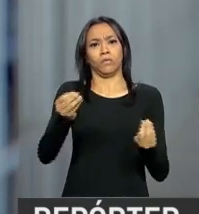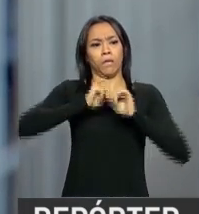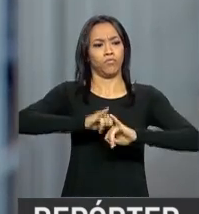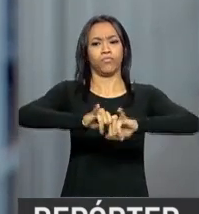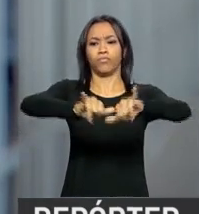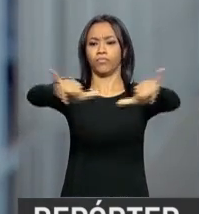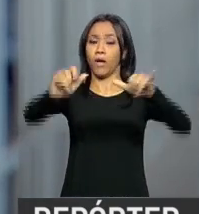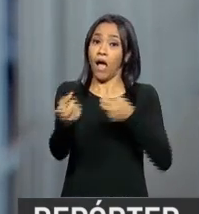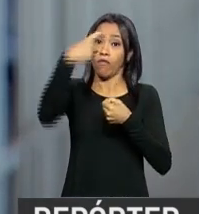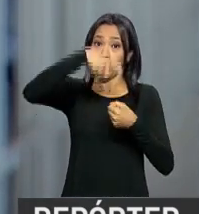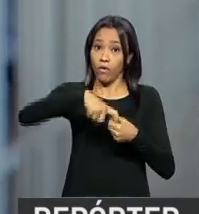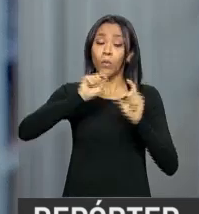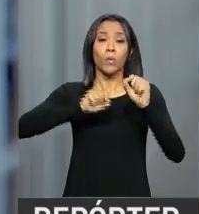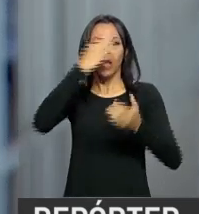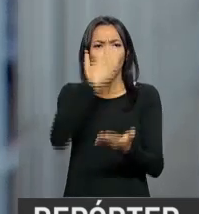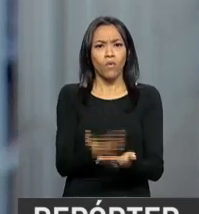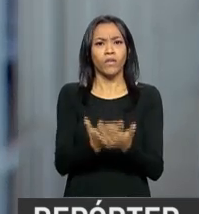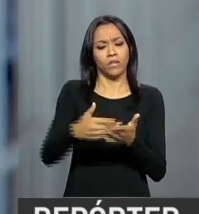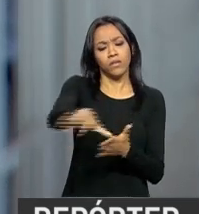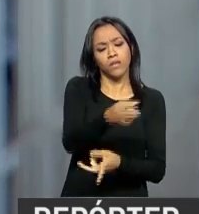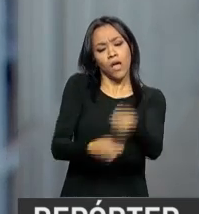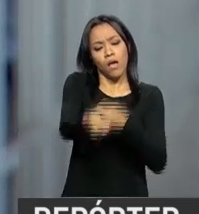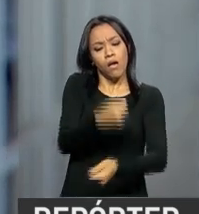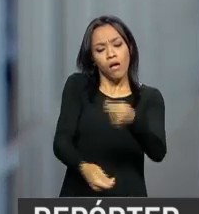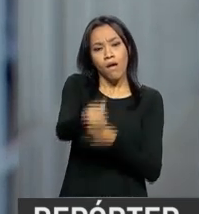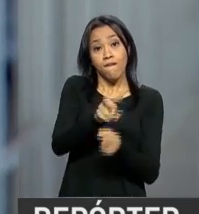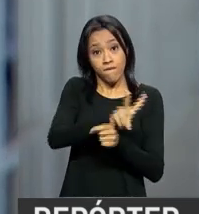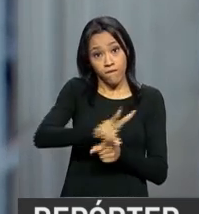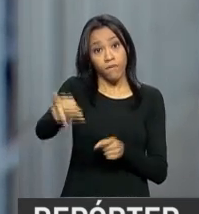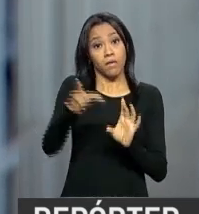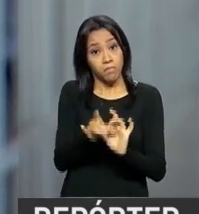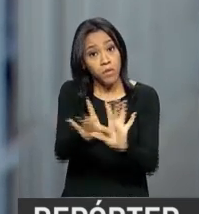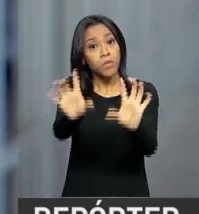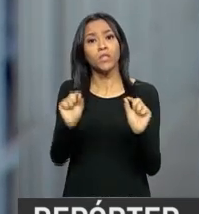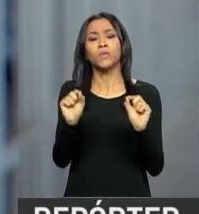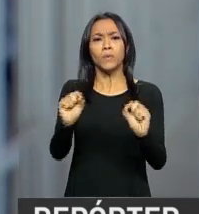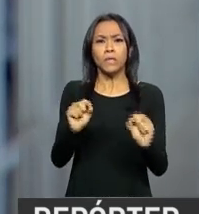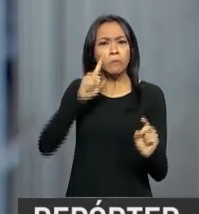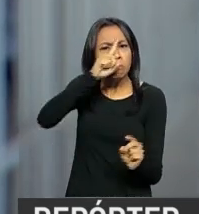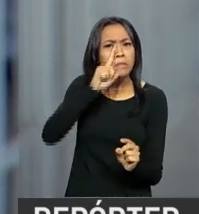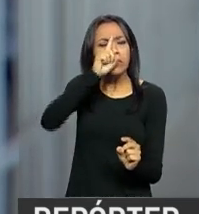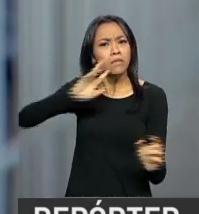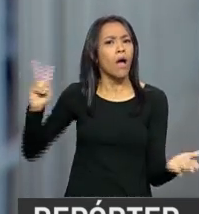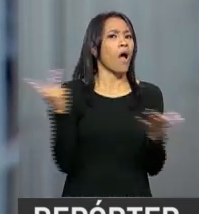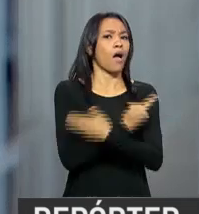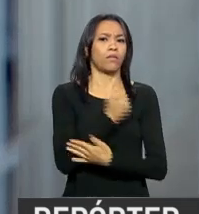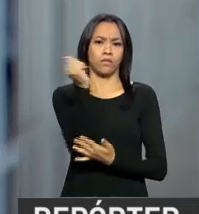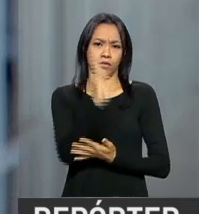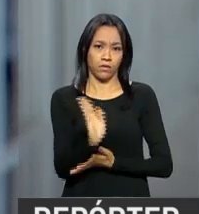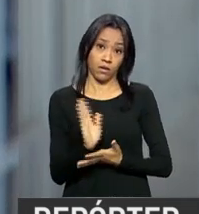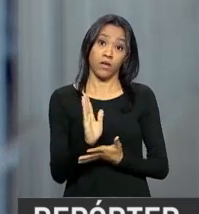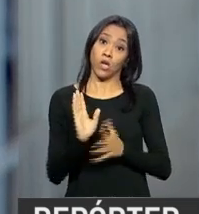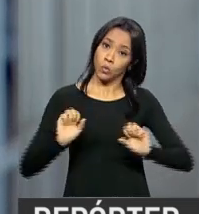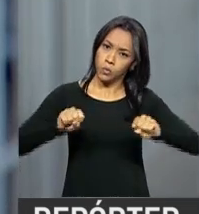da confiança na economia, segundo eles, vai permitir que as operações do país tenham menos risco, levando à volta do